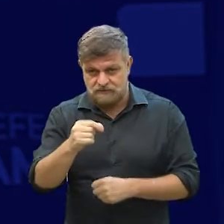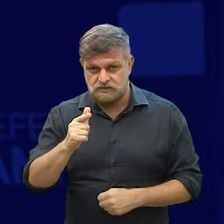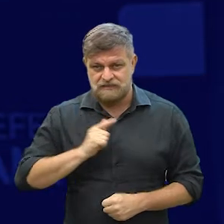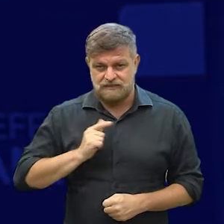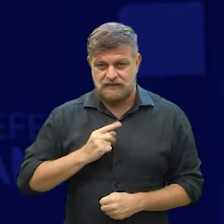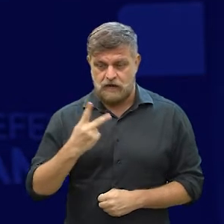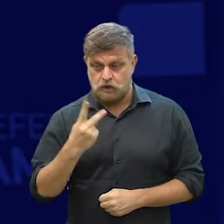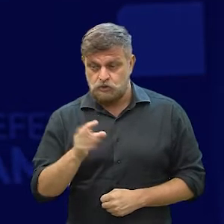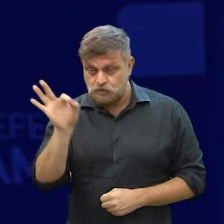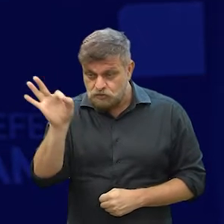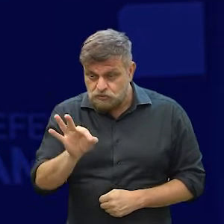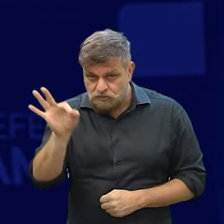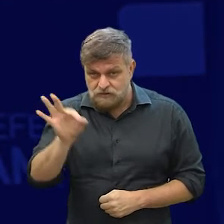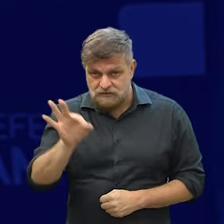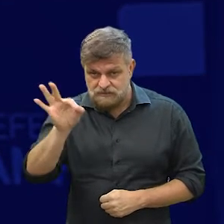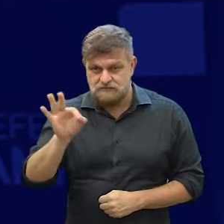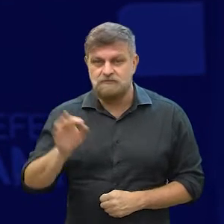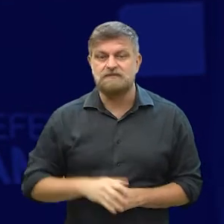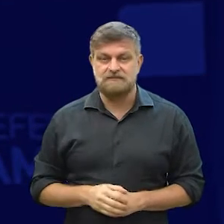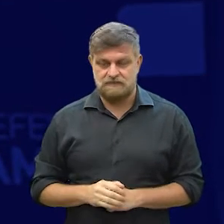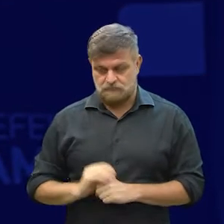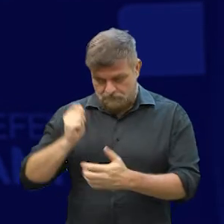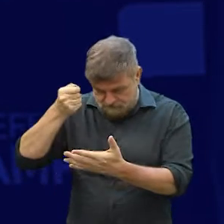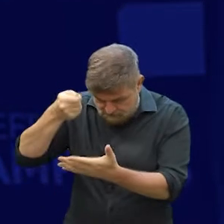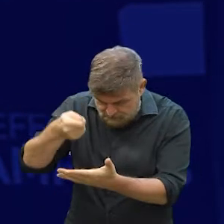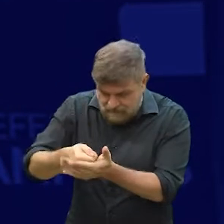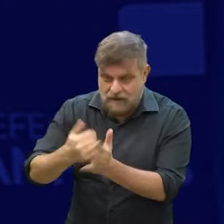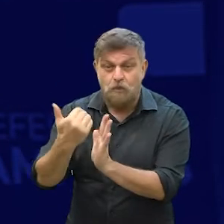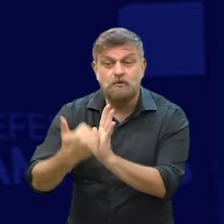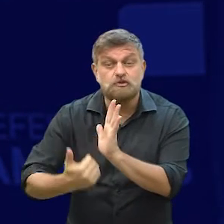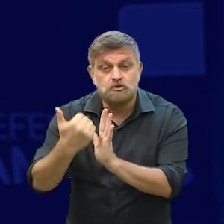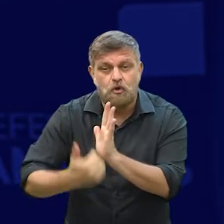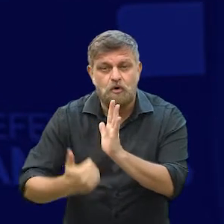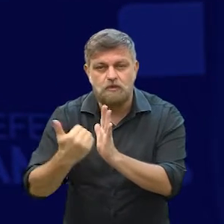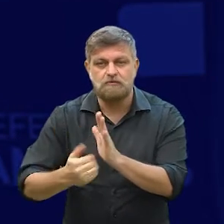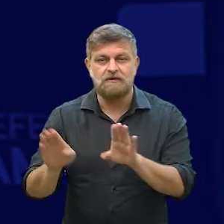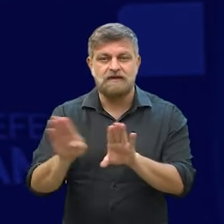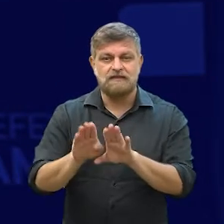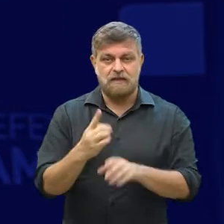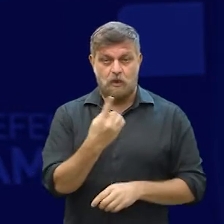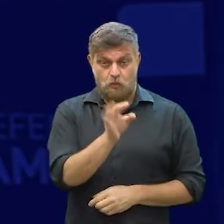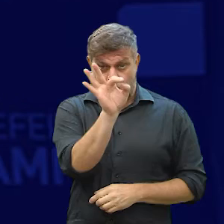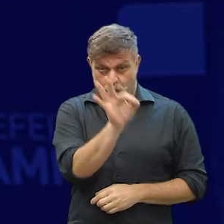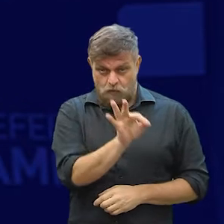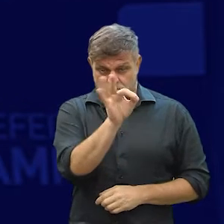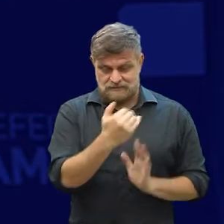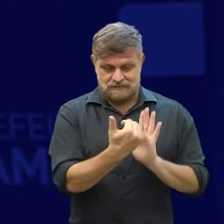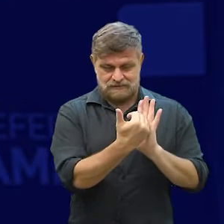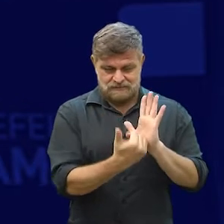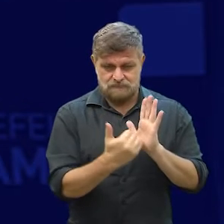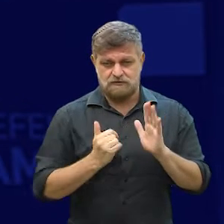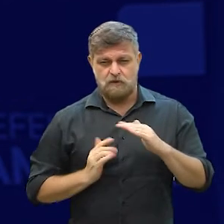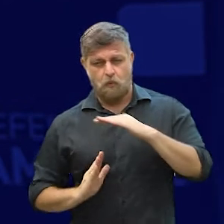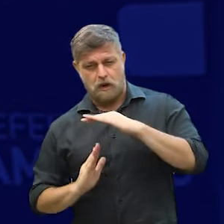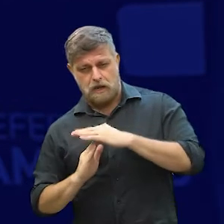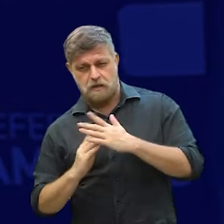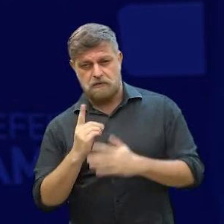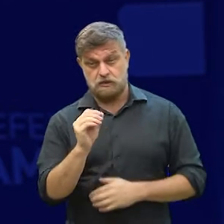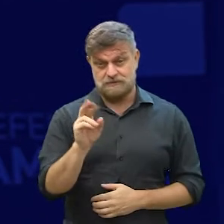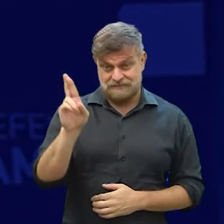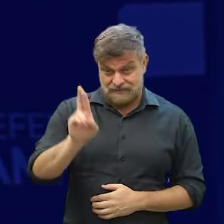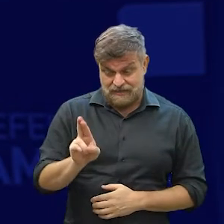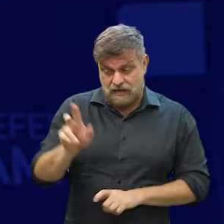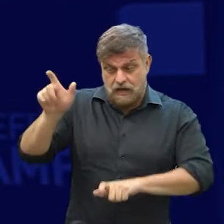2020 tem direito a mais dois por cento pela adimplência ainda a mais um desconto de um por cento